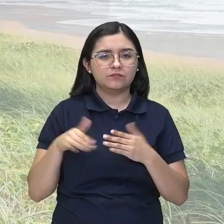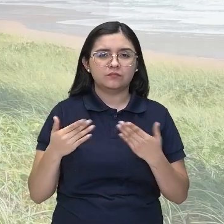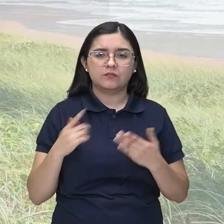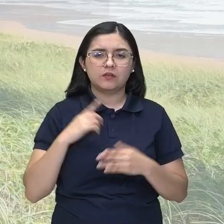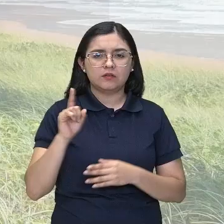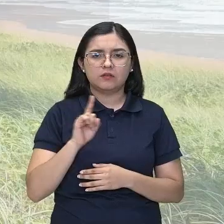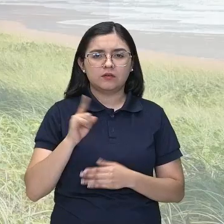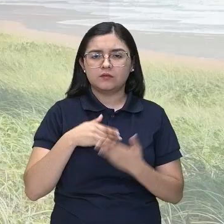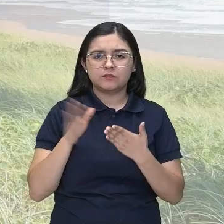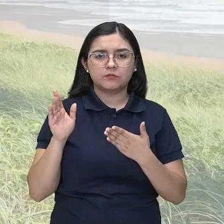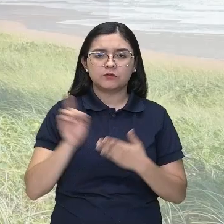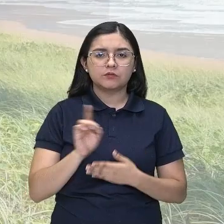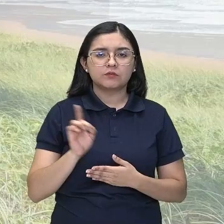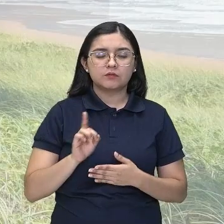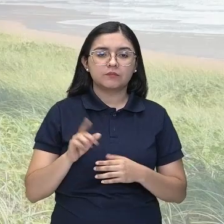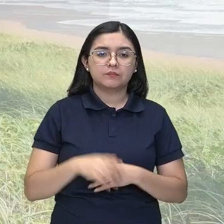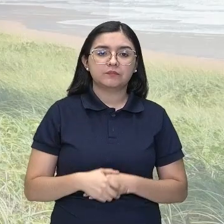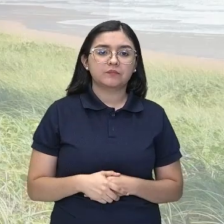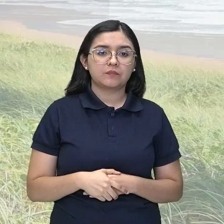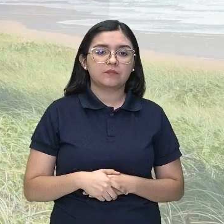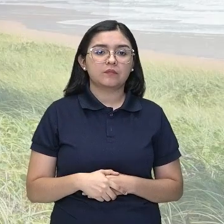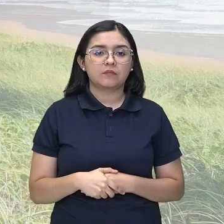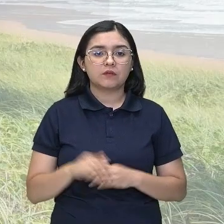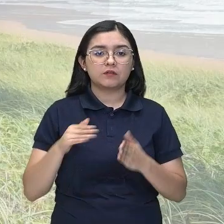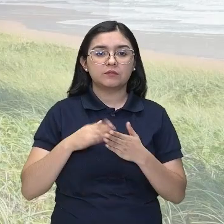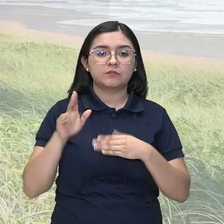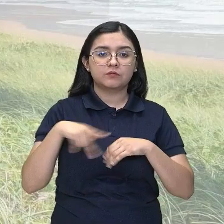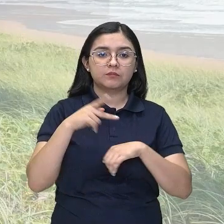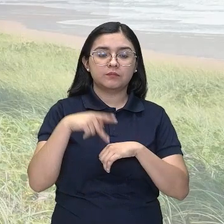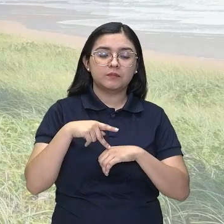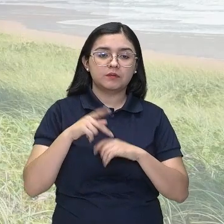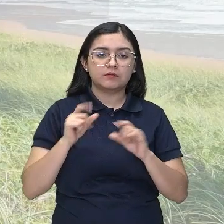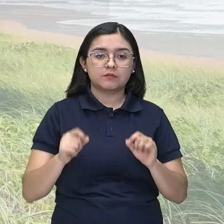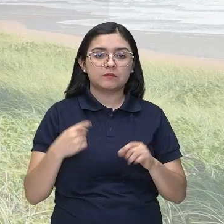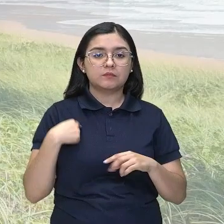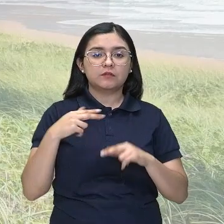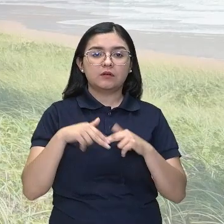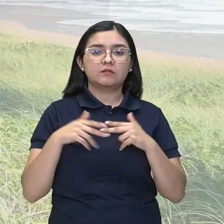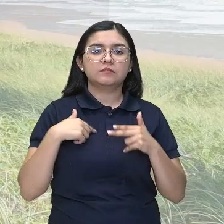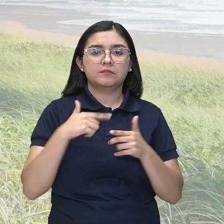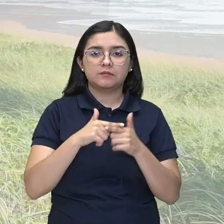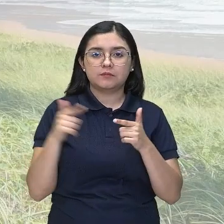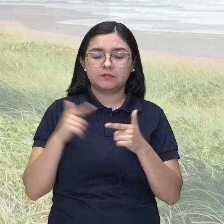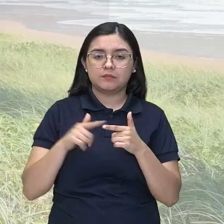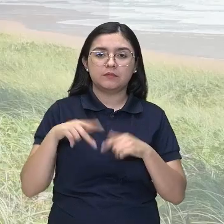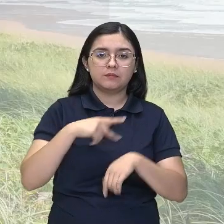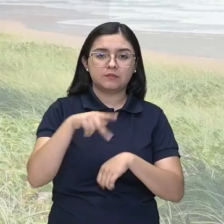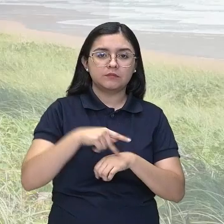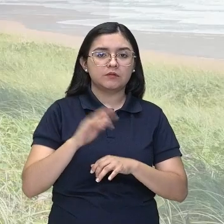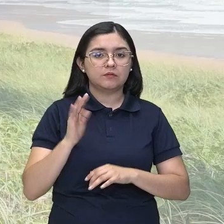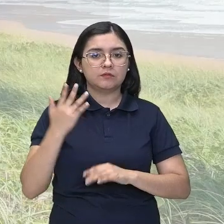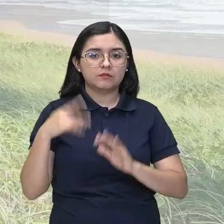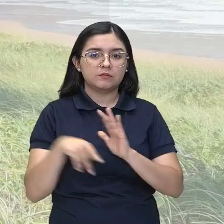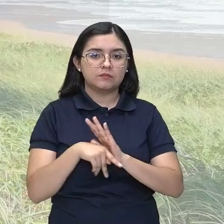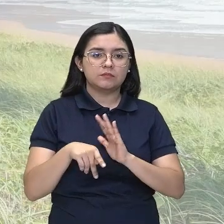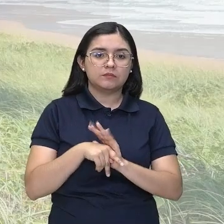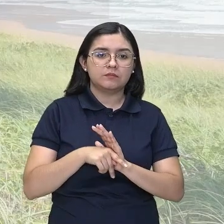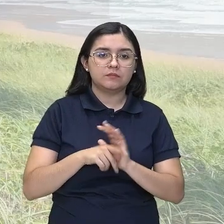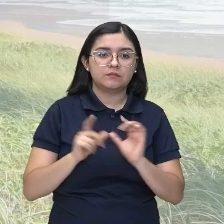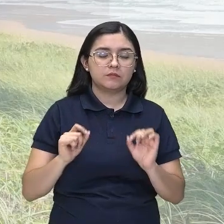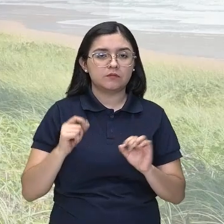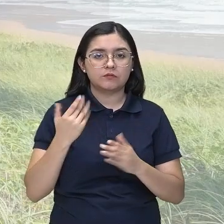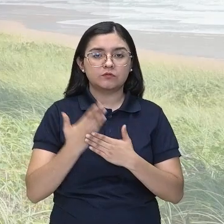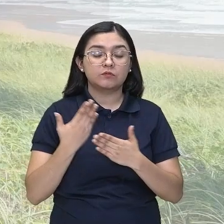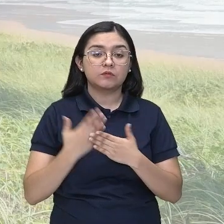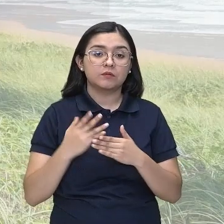foi expulso da pátria, não foi expulso do país por questões políticas, como geralmente acontece no exílio, não, ele foi estudar e